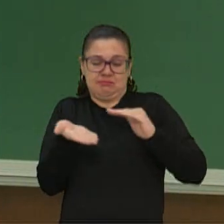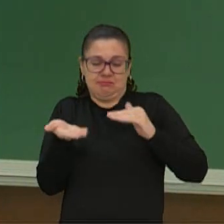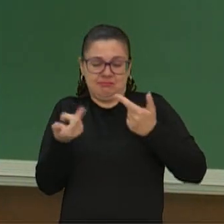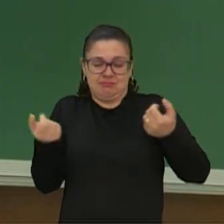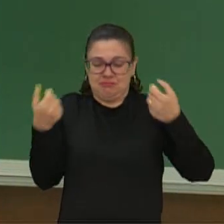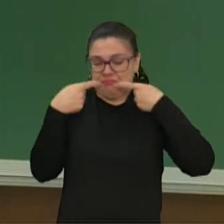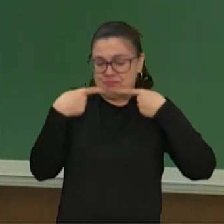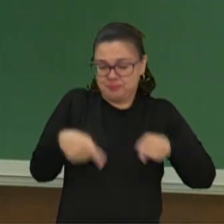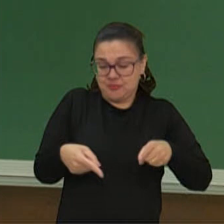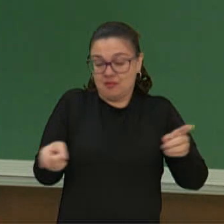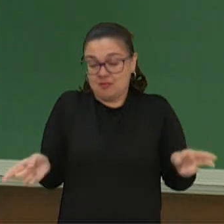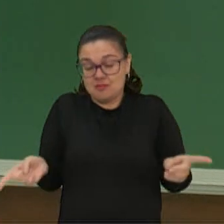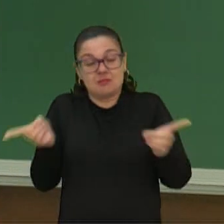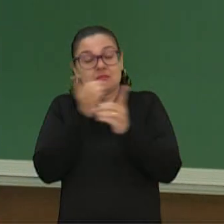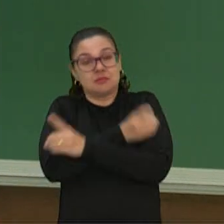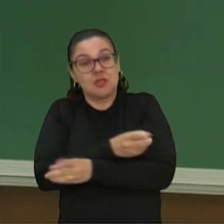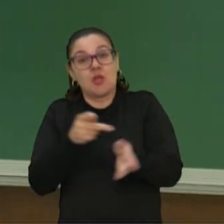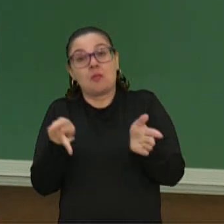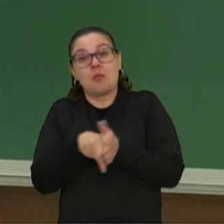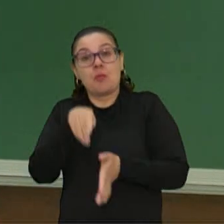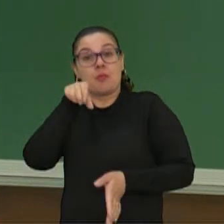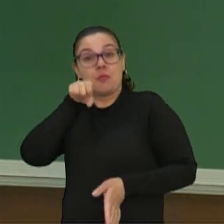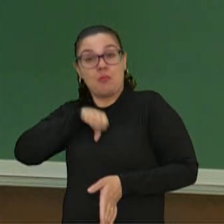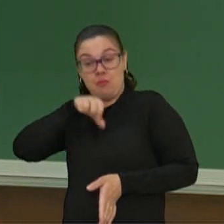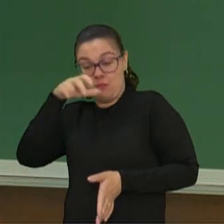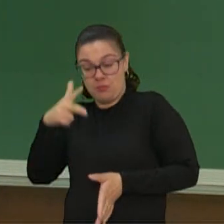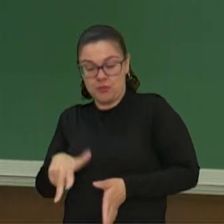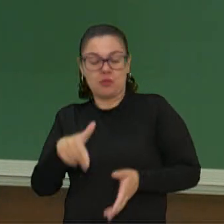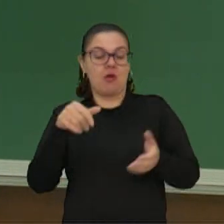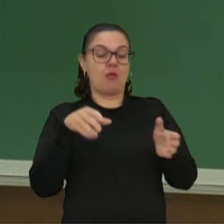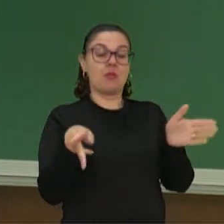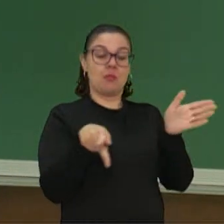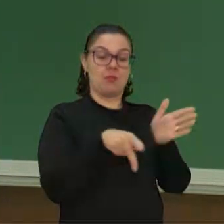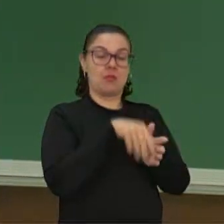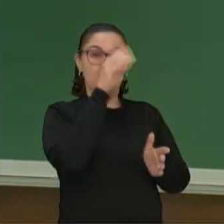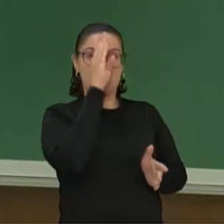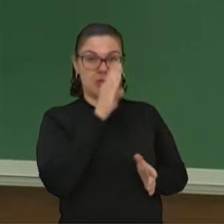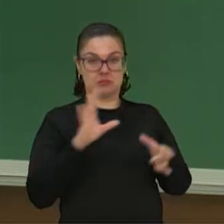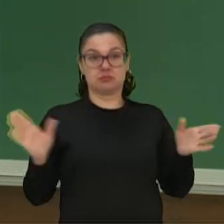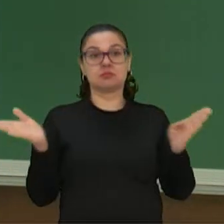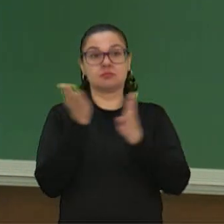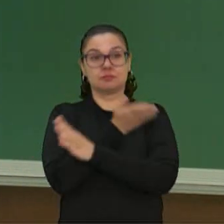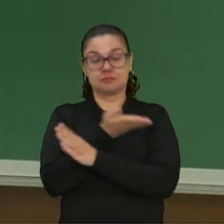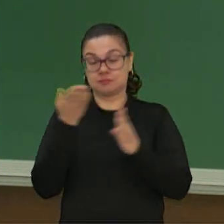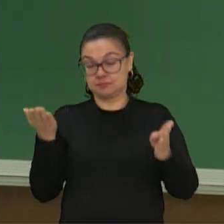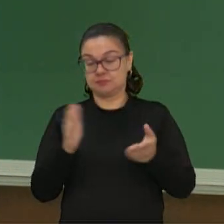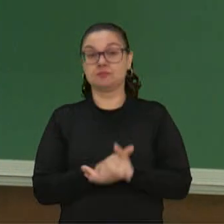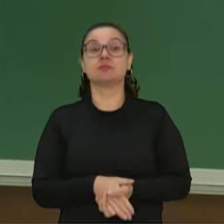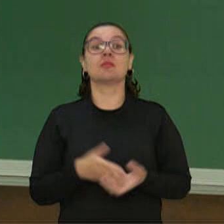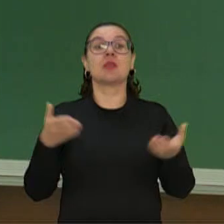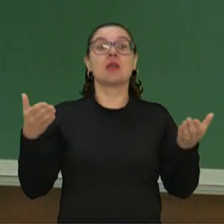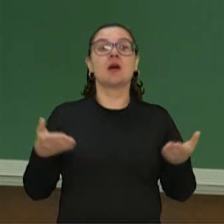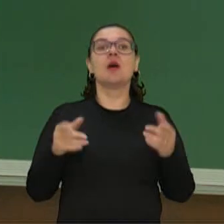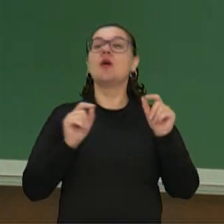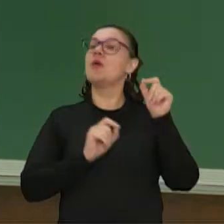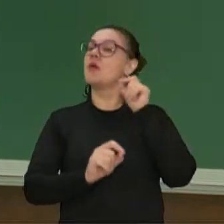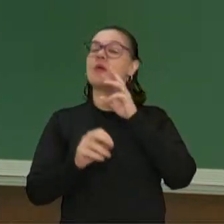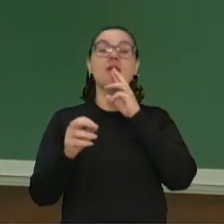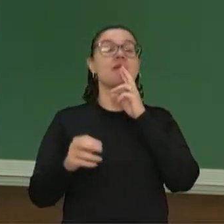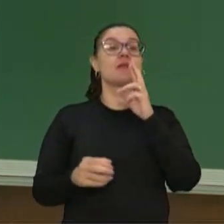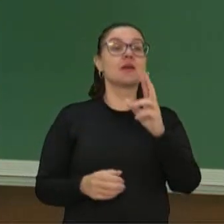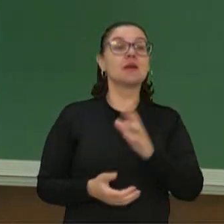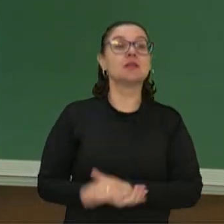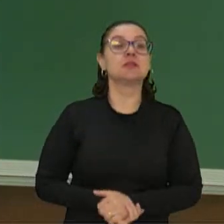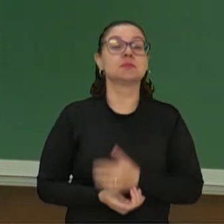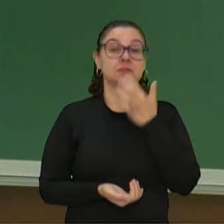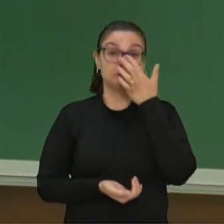íntimo e estreito entre a literatura brasileira e a literatura portuguesa. Então, qual que é a resposta da